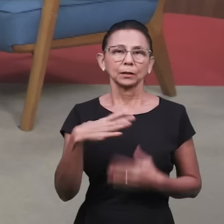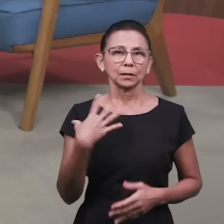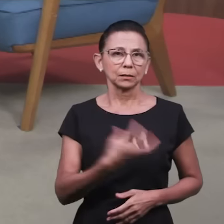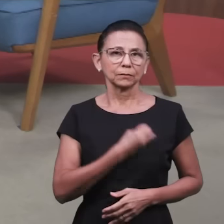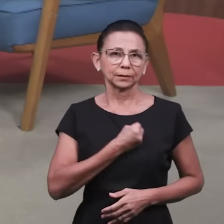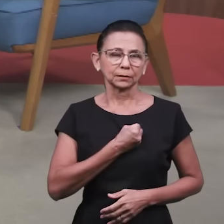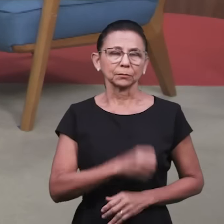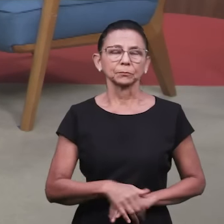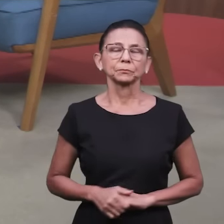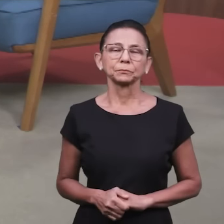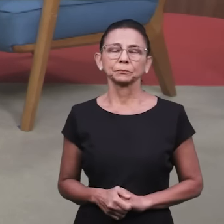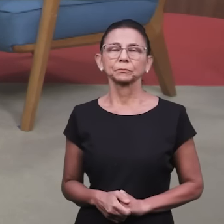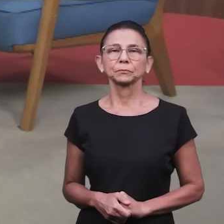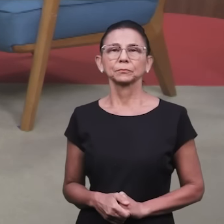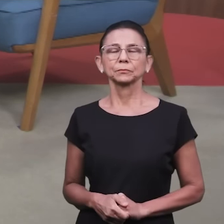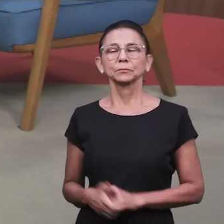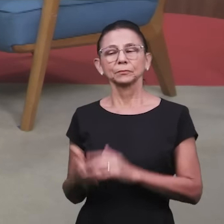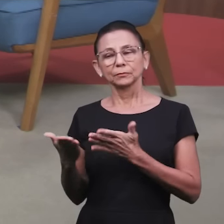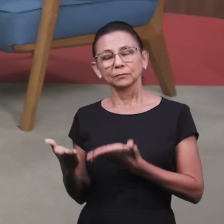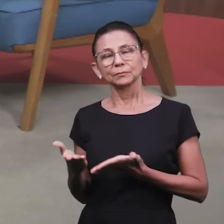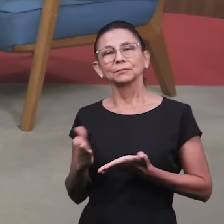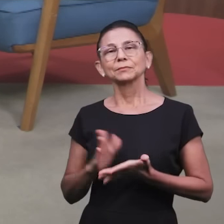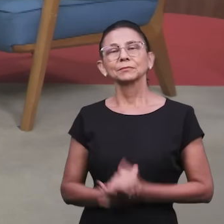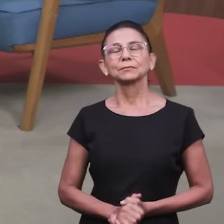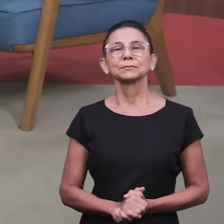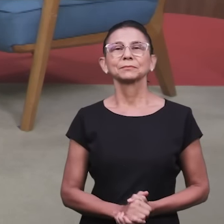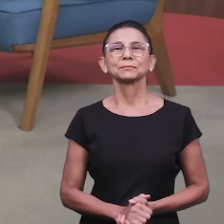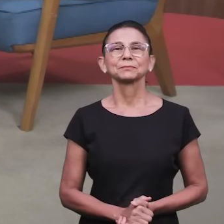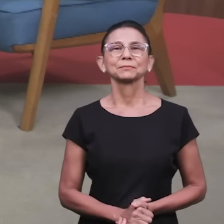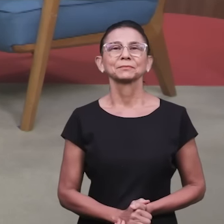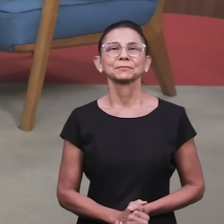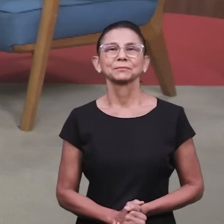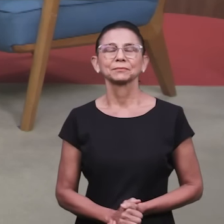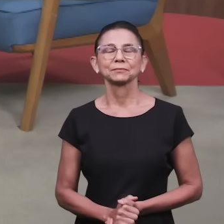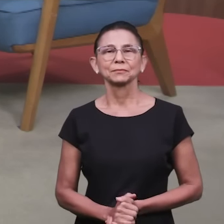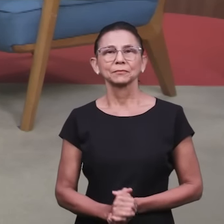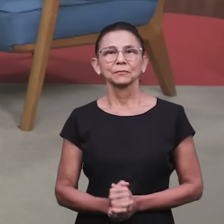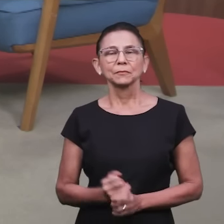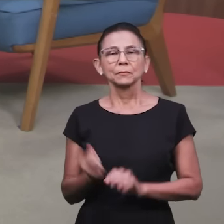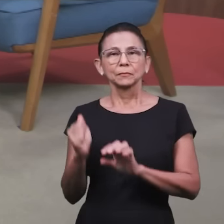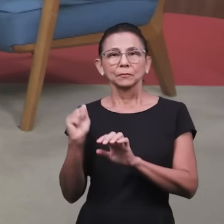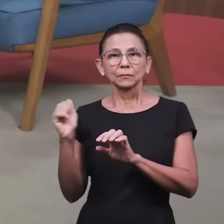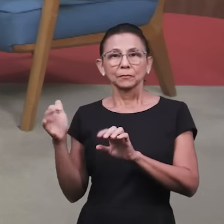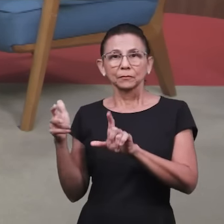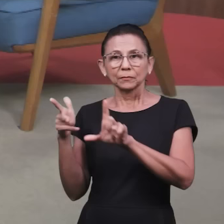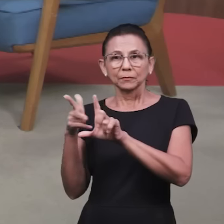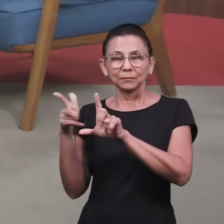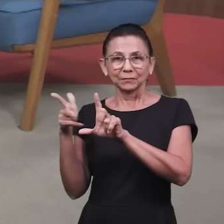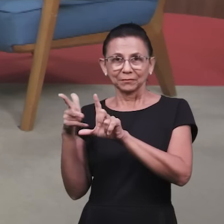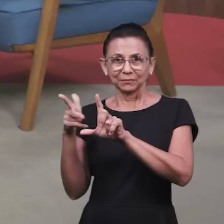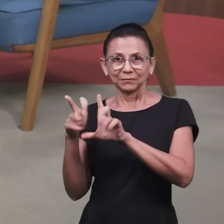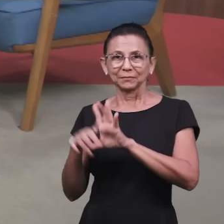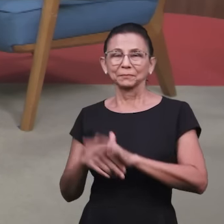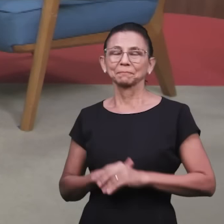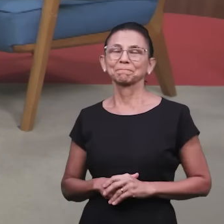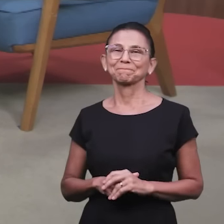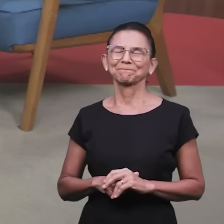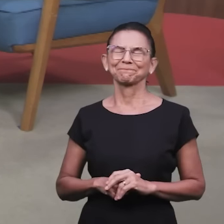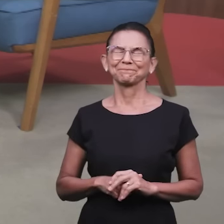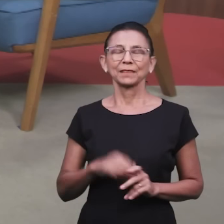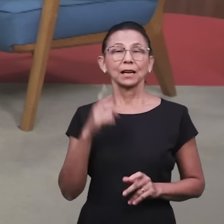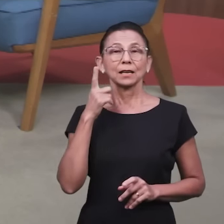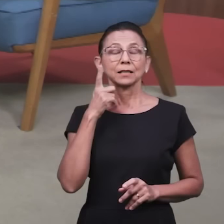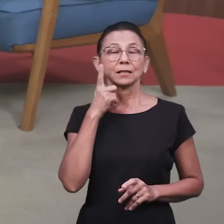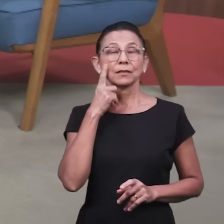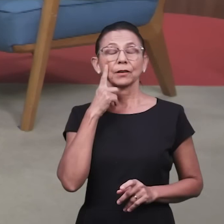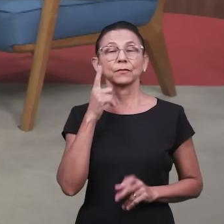eternidade com o Senhor. Então tá aí para você participar também conosco. É só você apontar a câmera do seu celular para o QR Code e